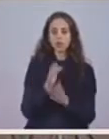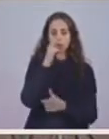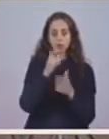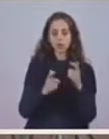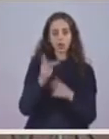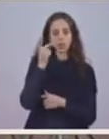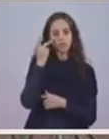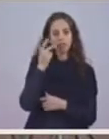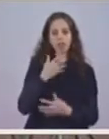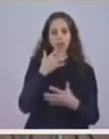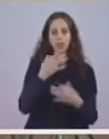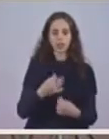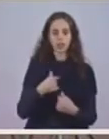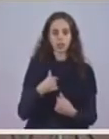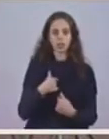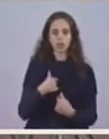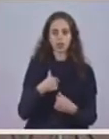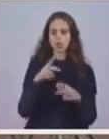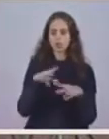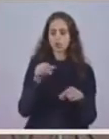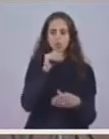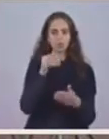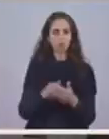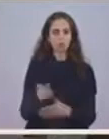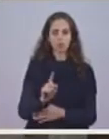vive e acredita em mim, nunca morrerá.